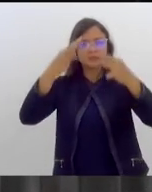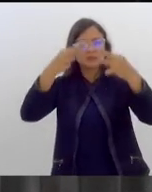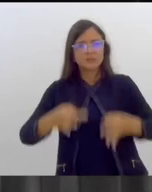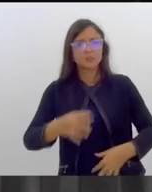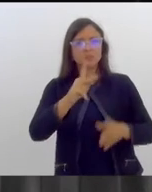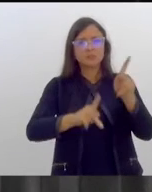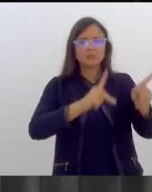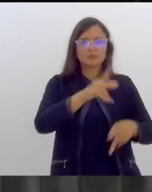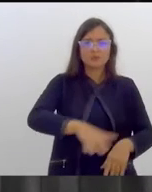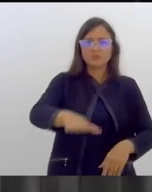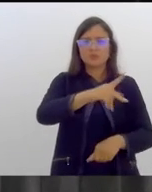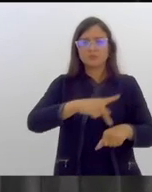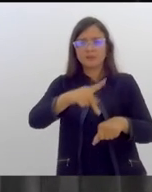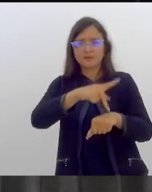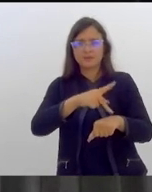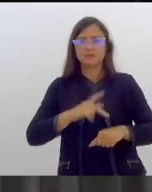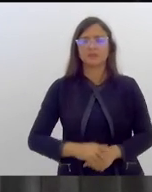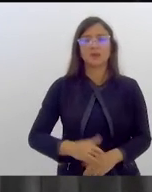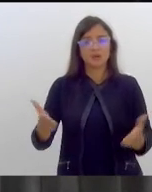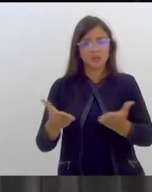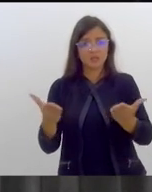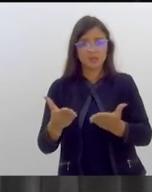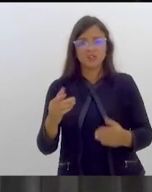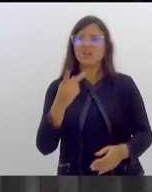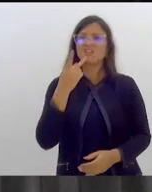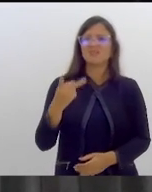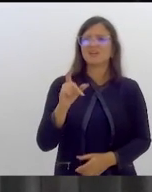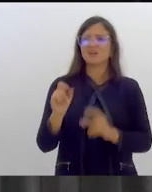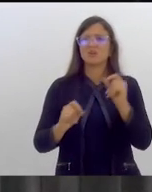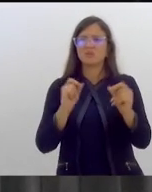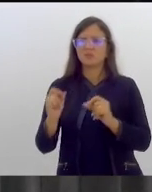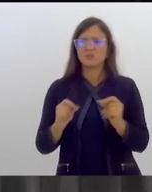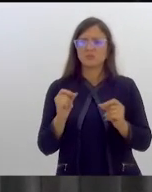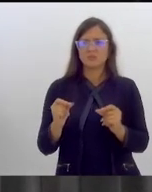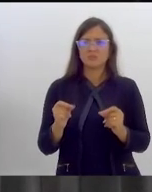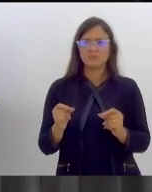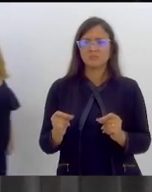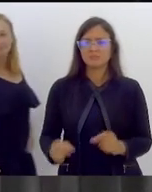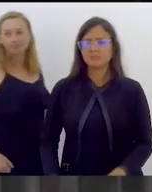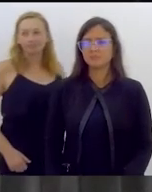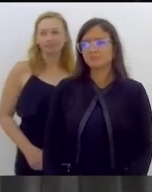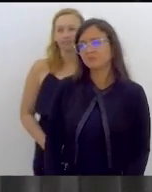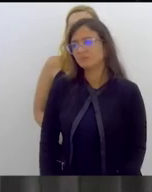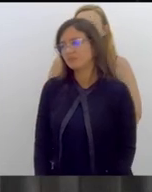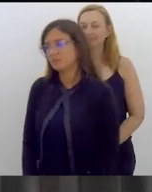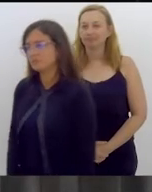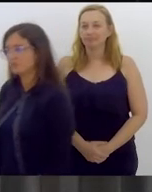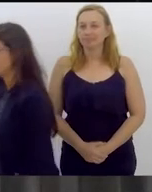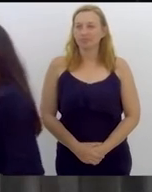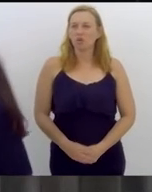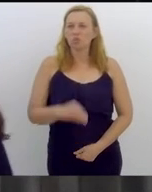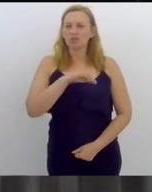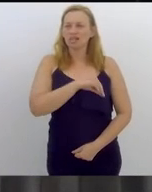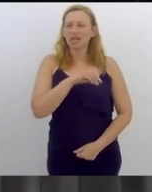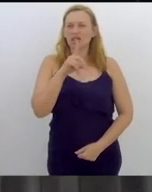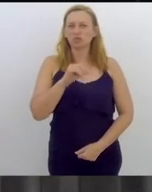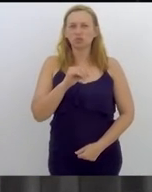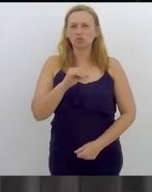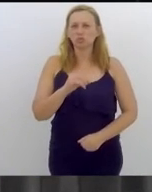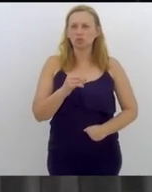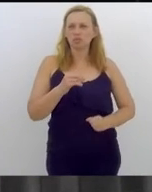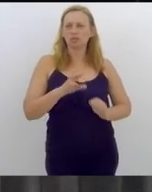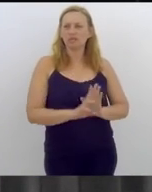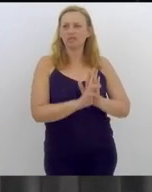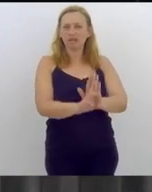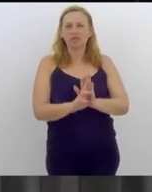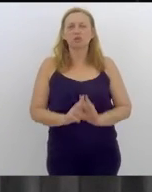nosso país agora agora tá dizendo vai desideixar o salário mínimo como referência para